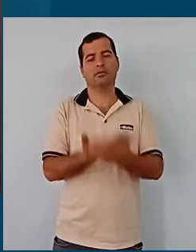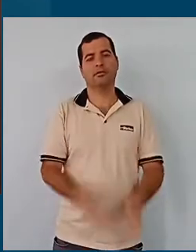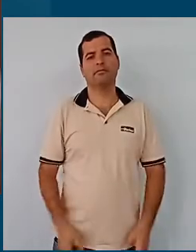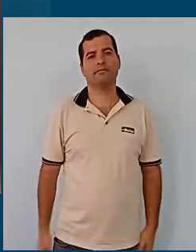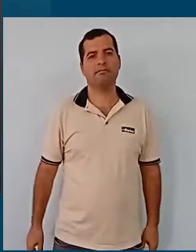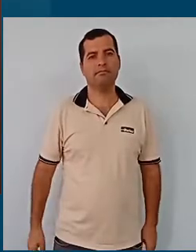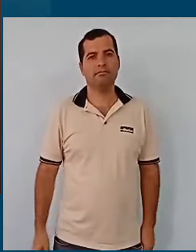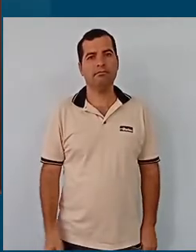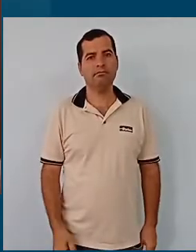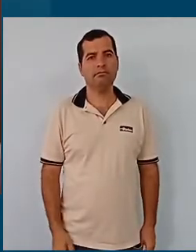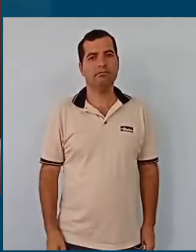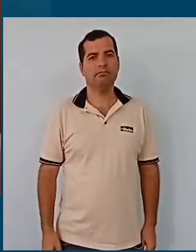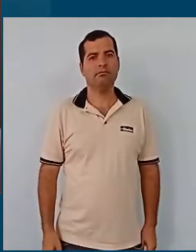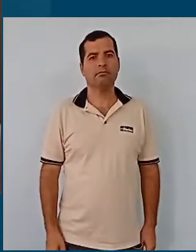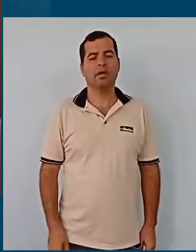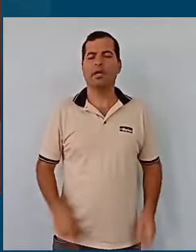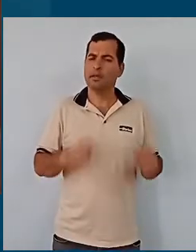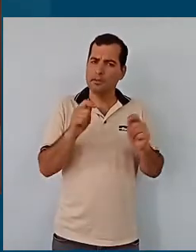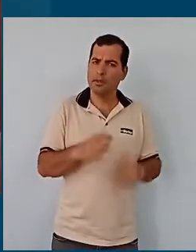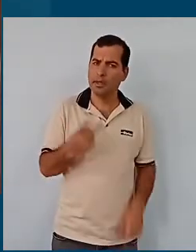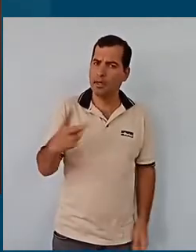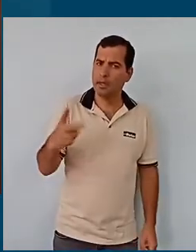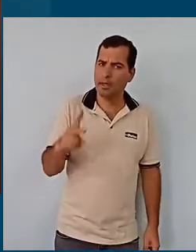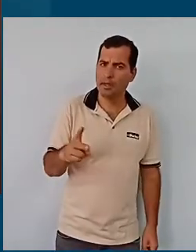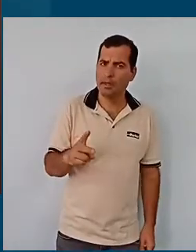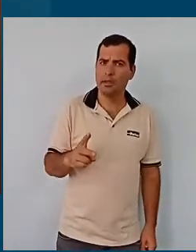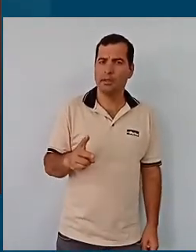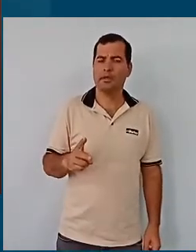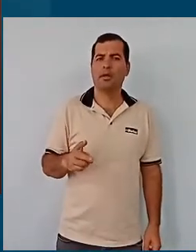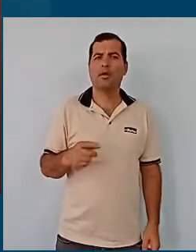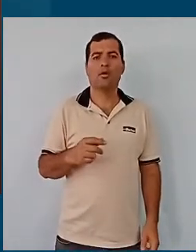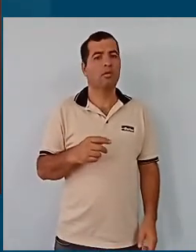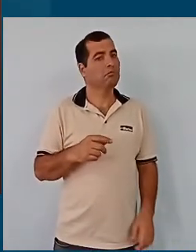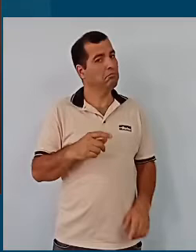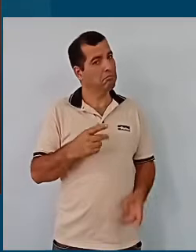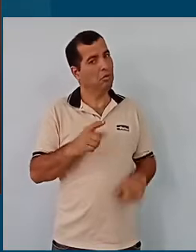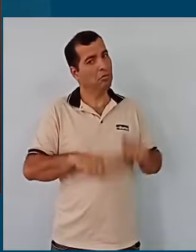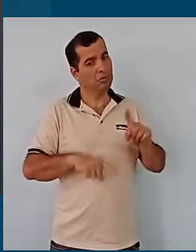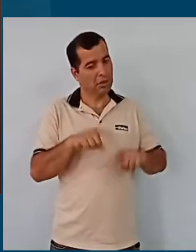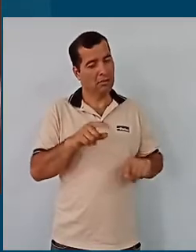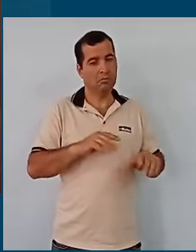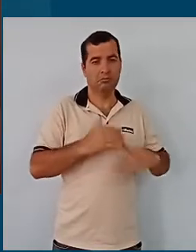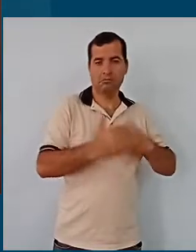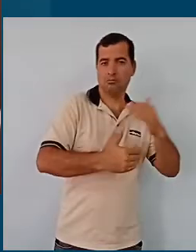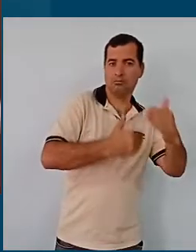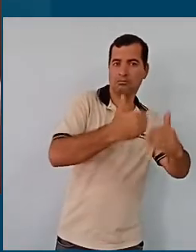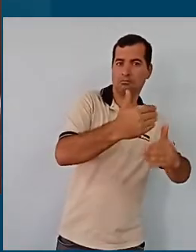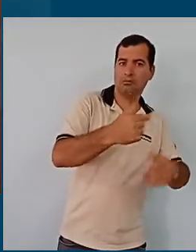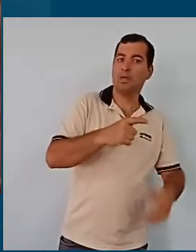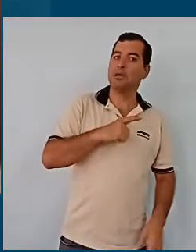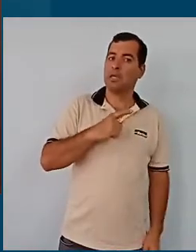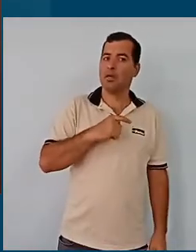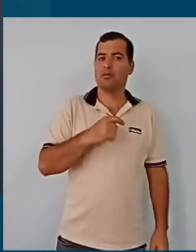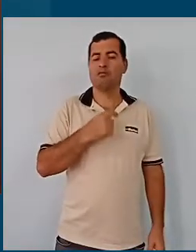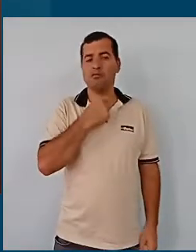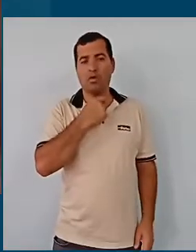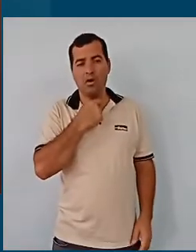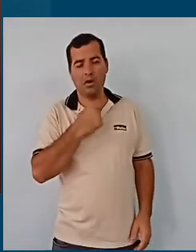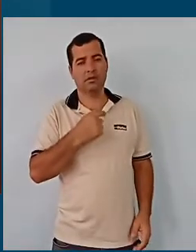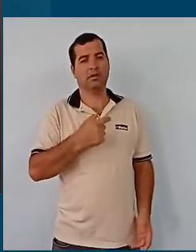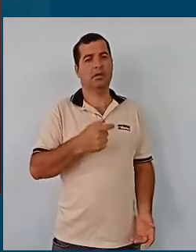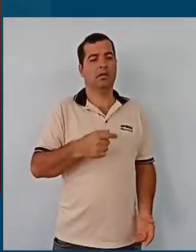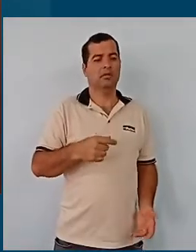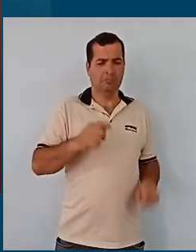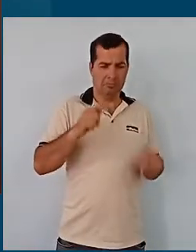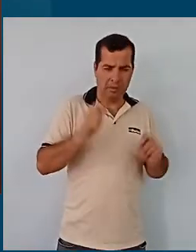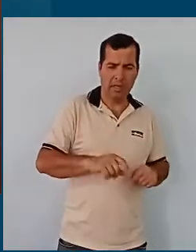Se ela é um sujeito dos processos, ou se ela é um objeto dos processos, se ela tem voz, se ela tem vez, ou